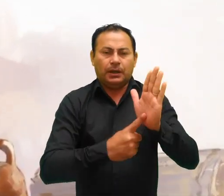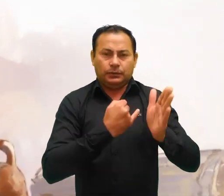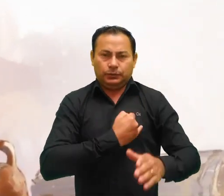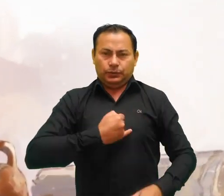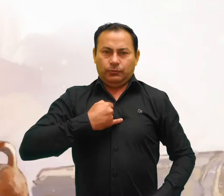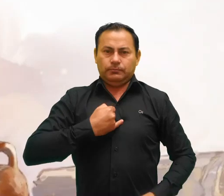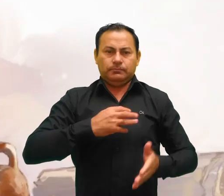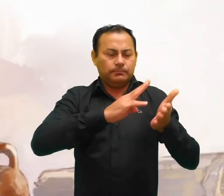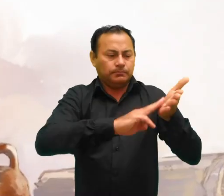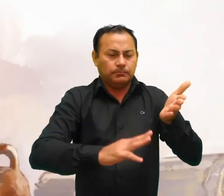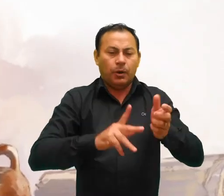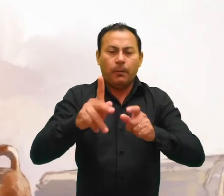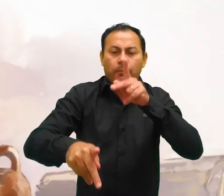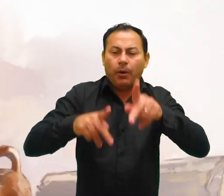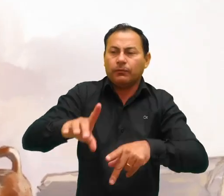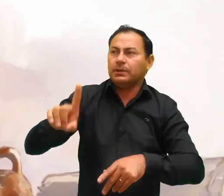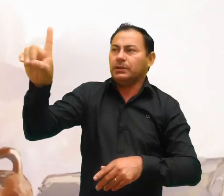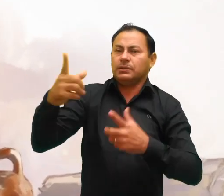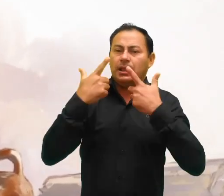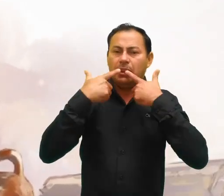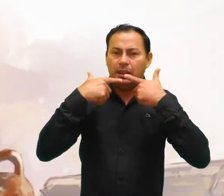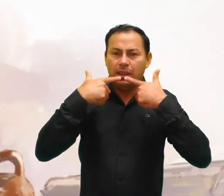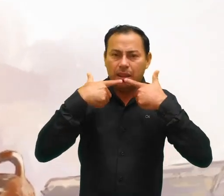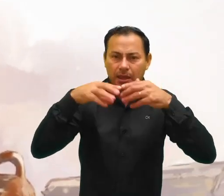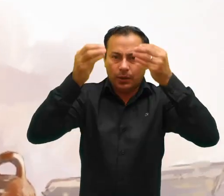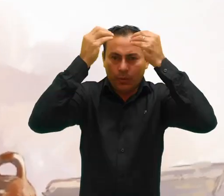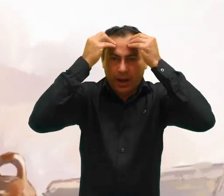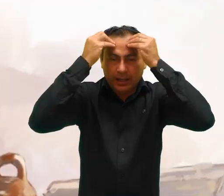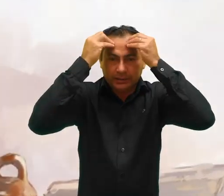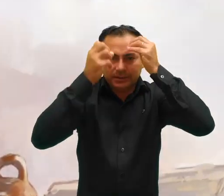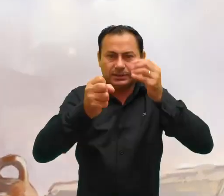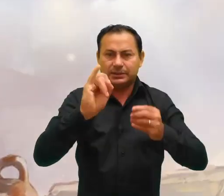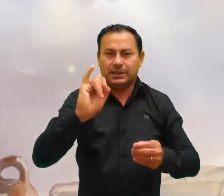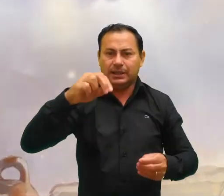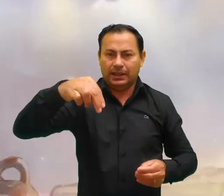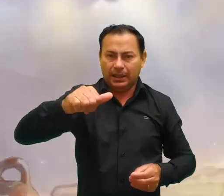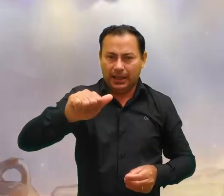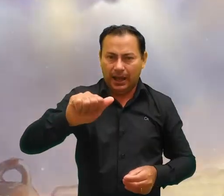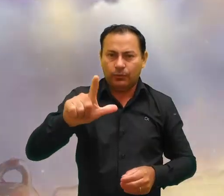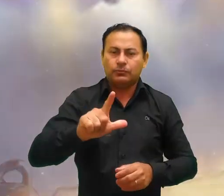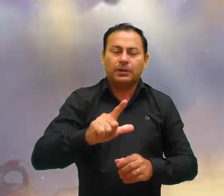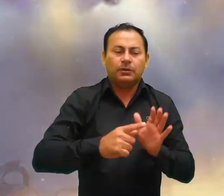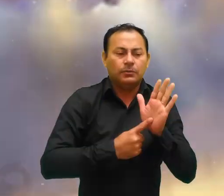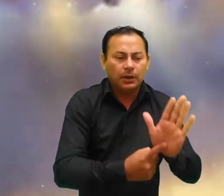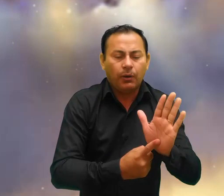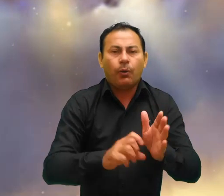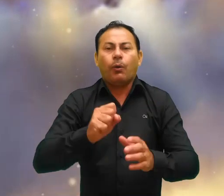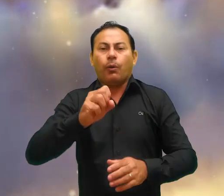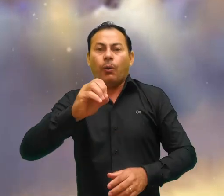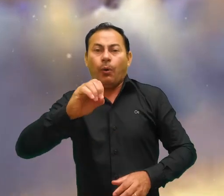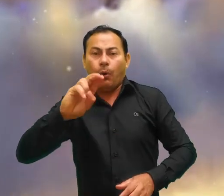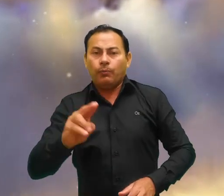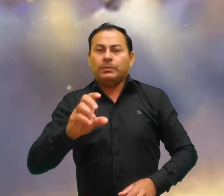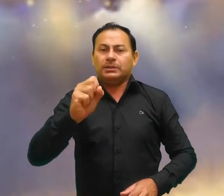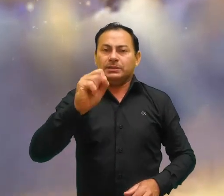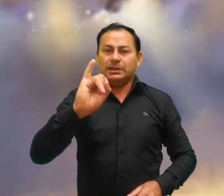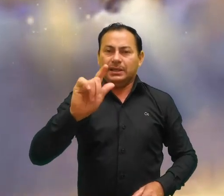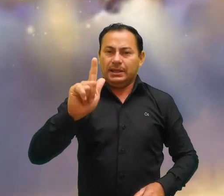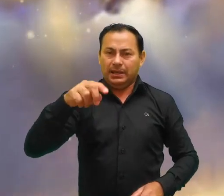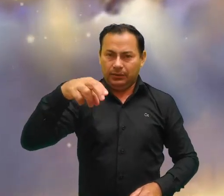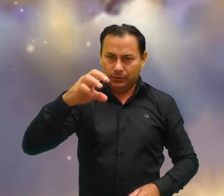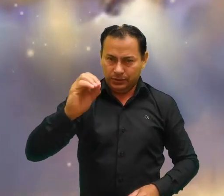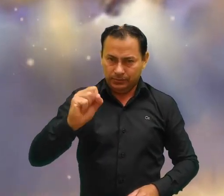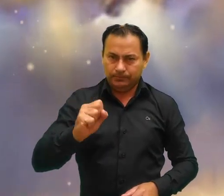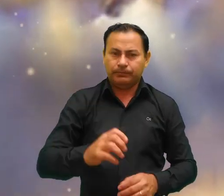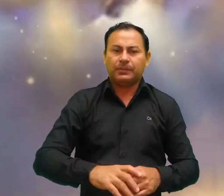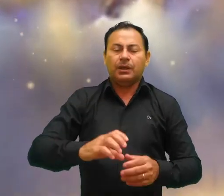João é uma mensagem para o povo de Deus em linguagem de sinais ou signos. É uma mensagem dada ao povo de Deus em